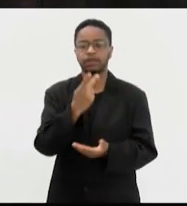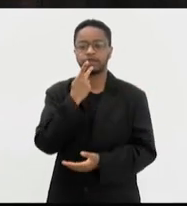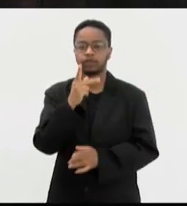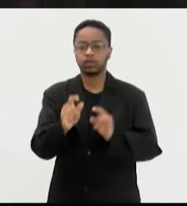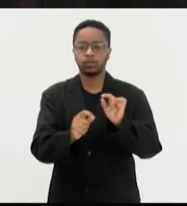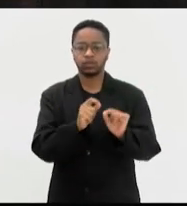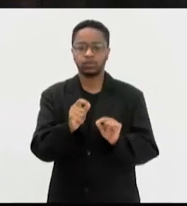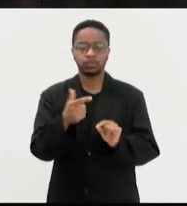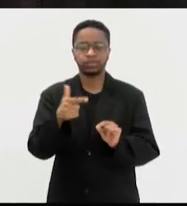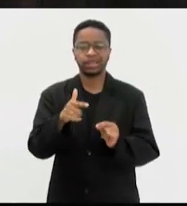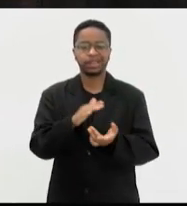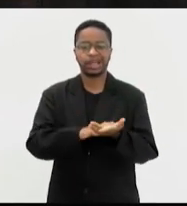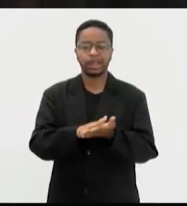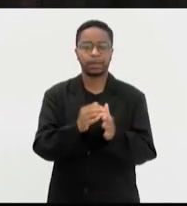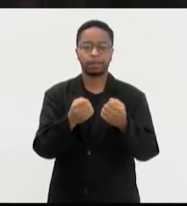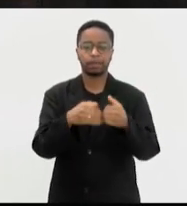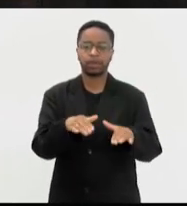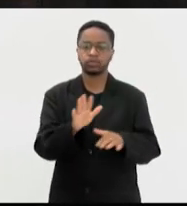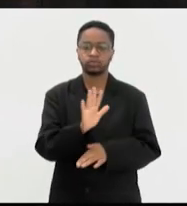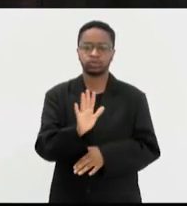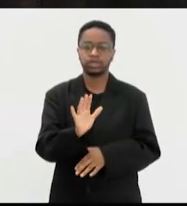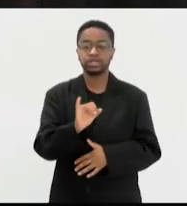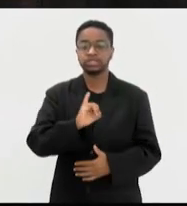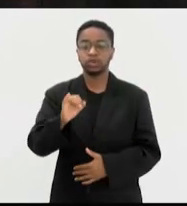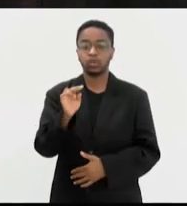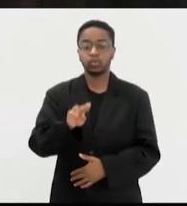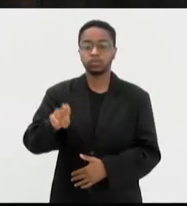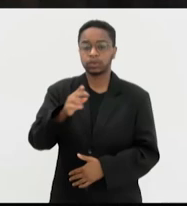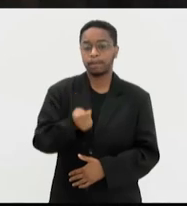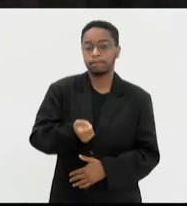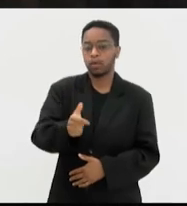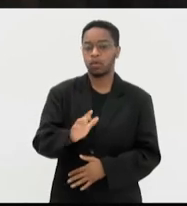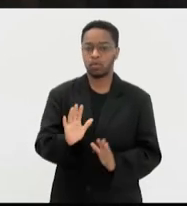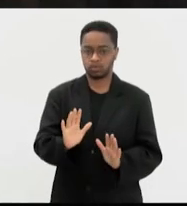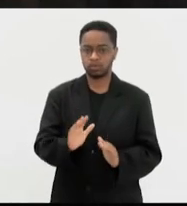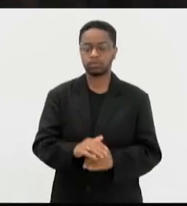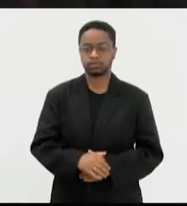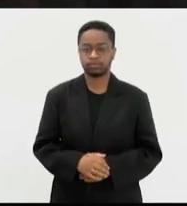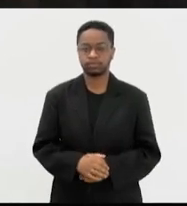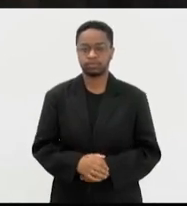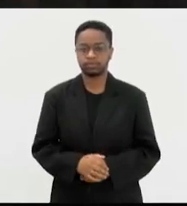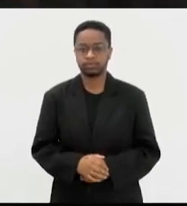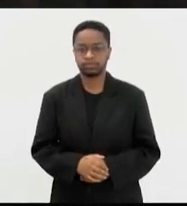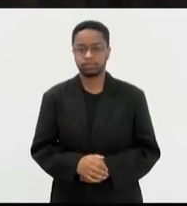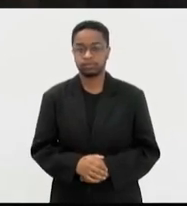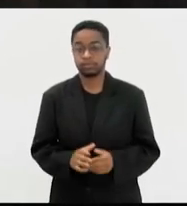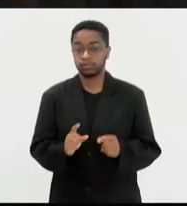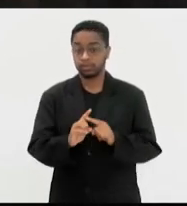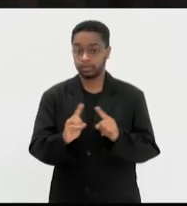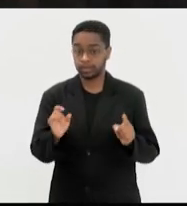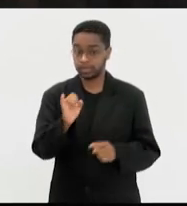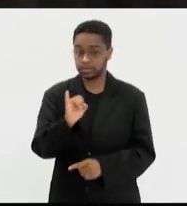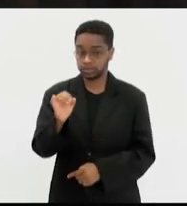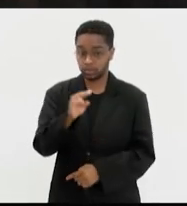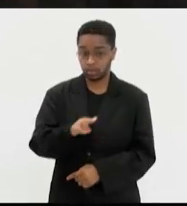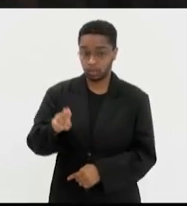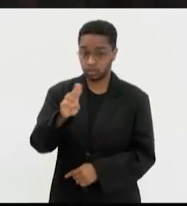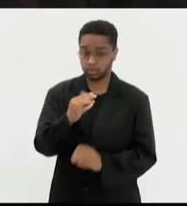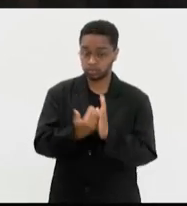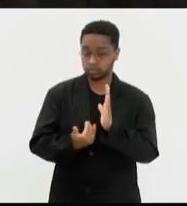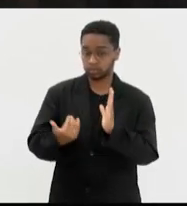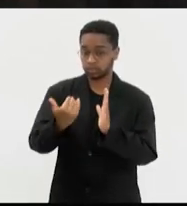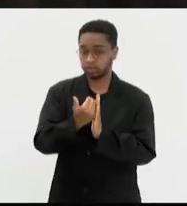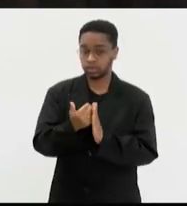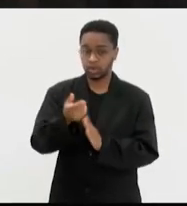nada faz mal se for usar um só um pouquinho né agora se você usa ultraprocessado de